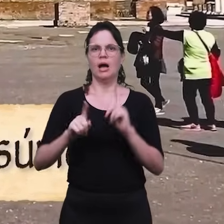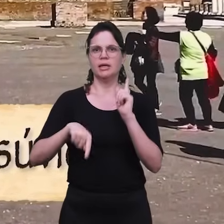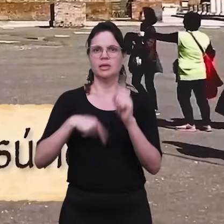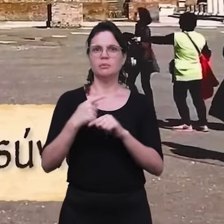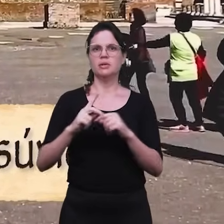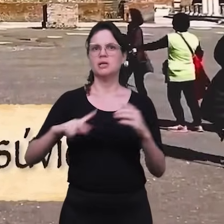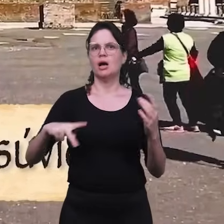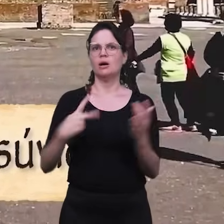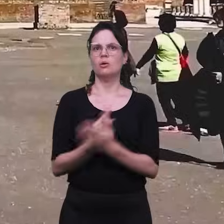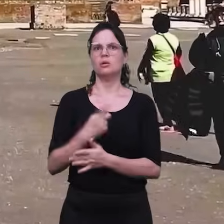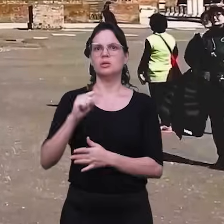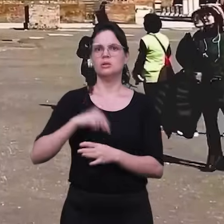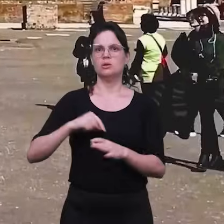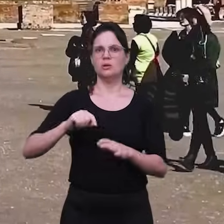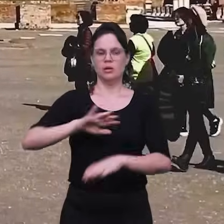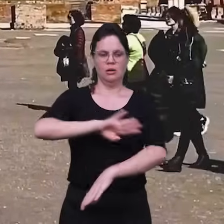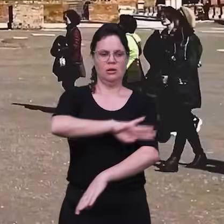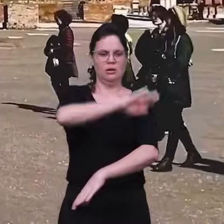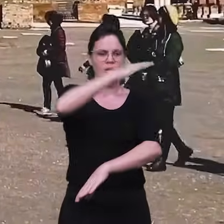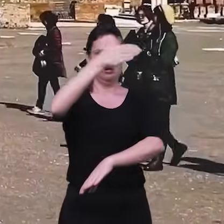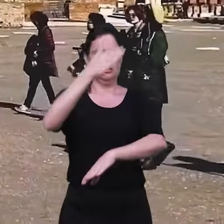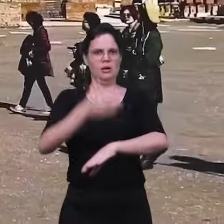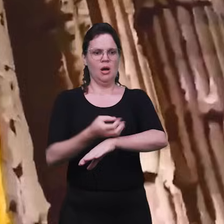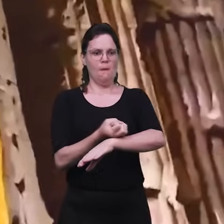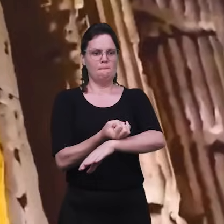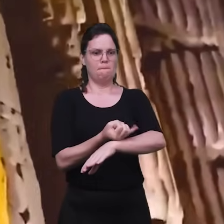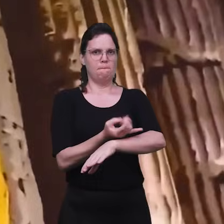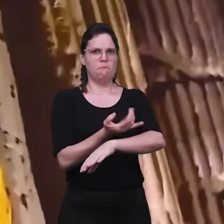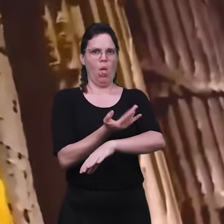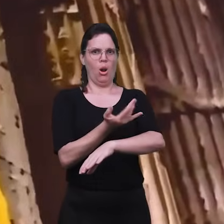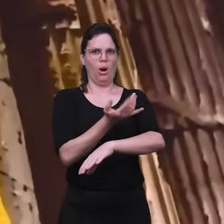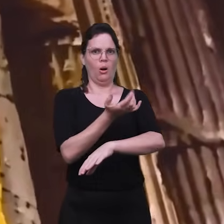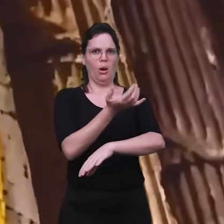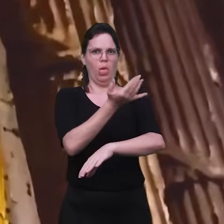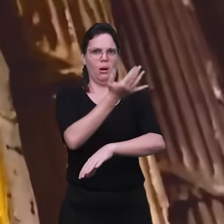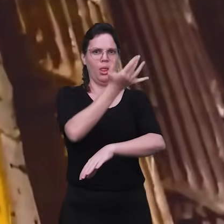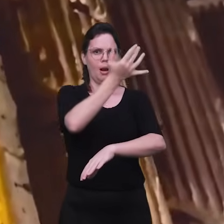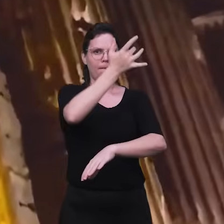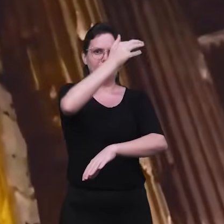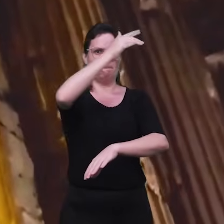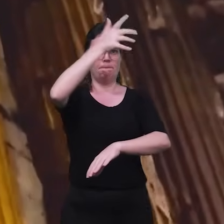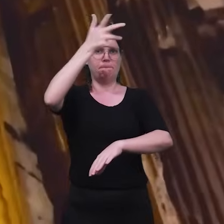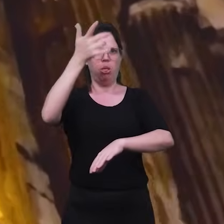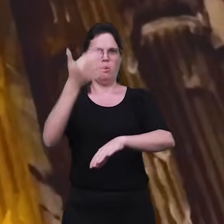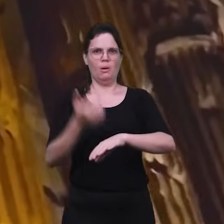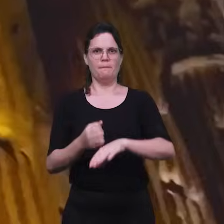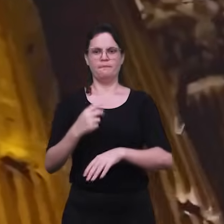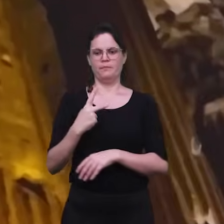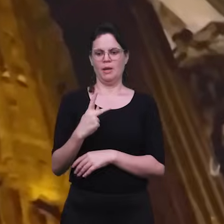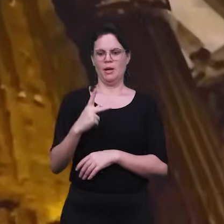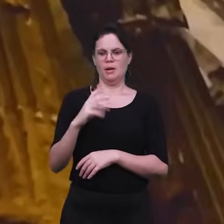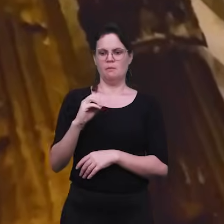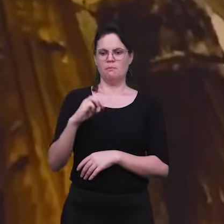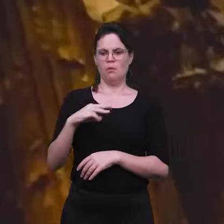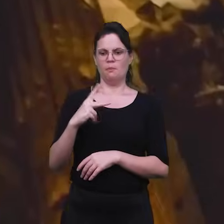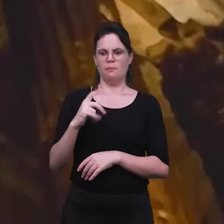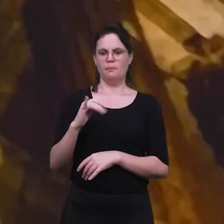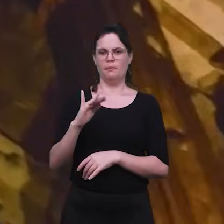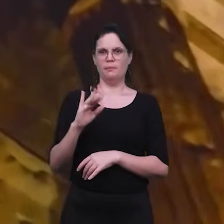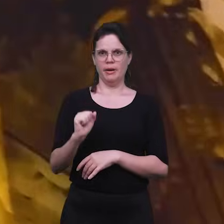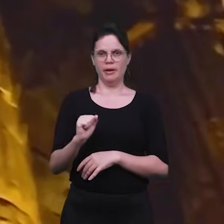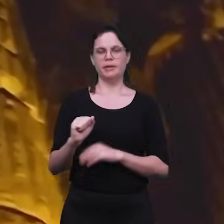vulcão Vesúvio, cobriu pelo menos ali 2 cidades, Pompeia e Herculano. Em 80, Roma